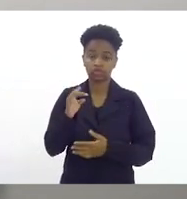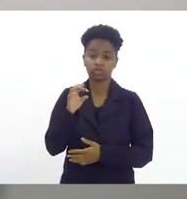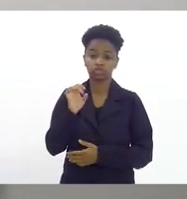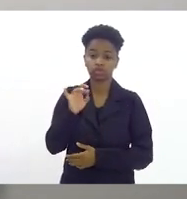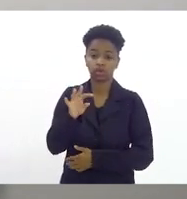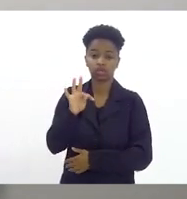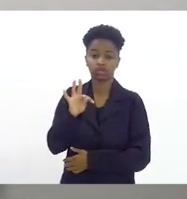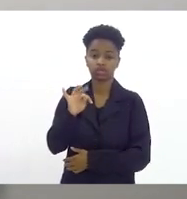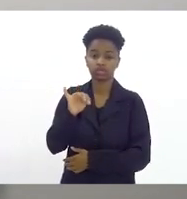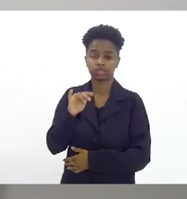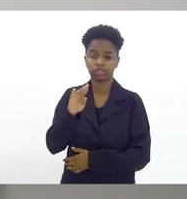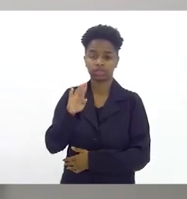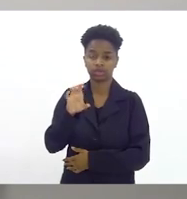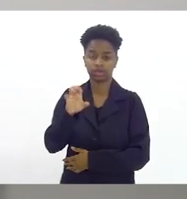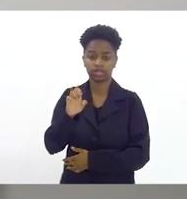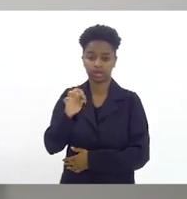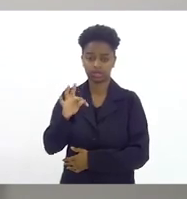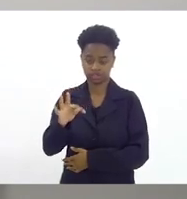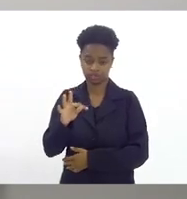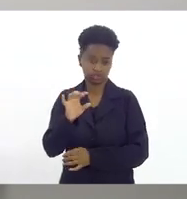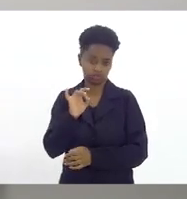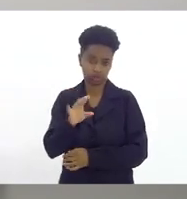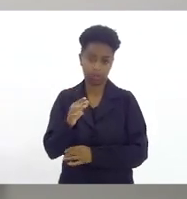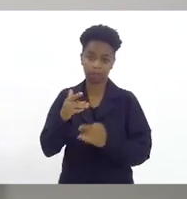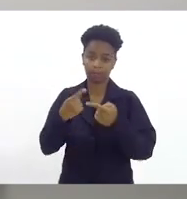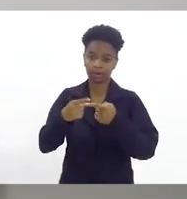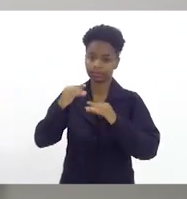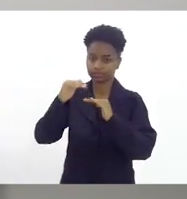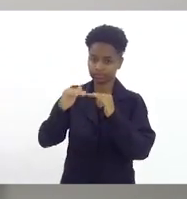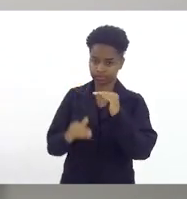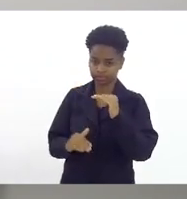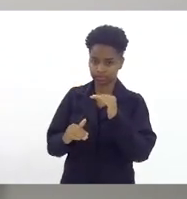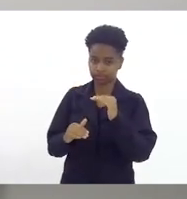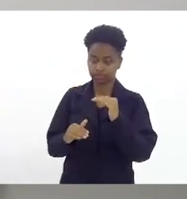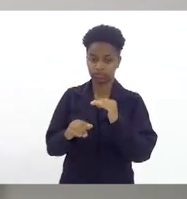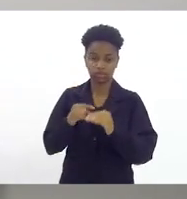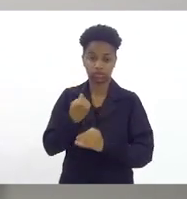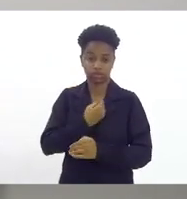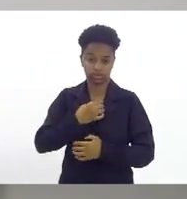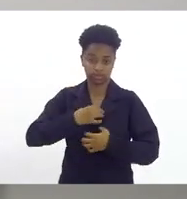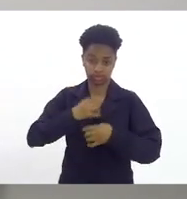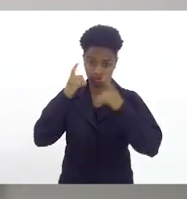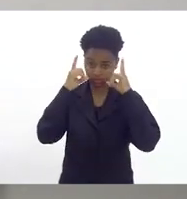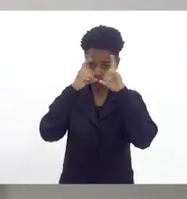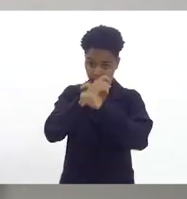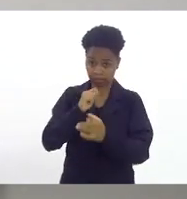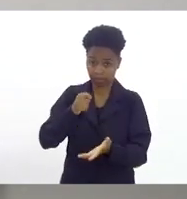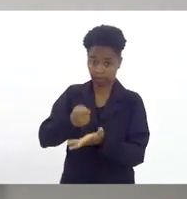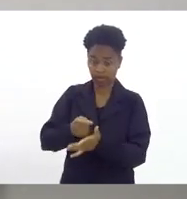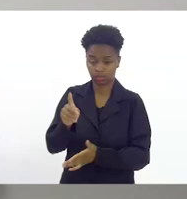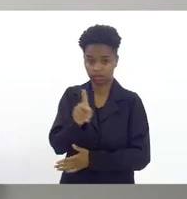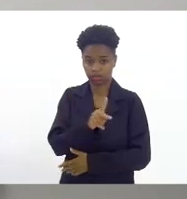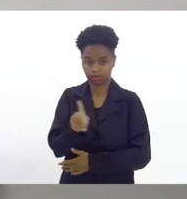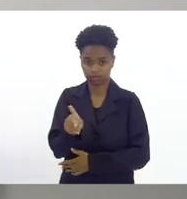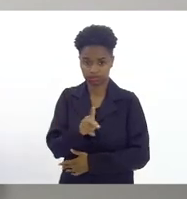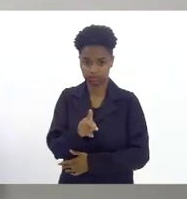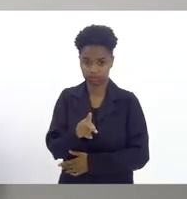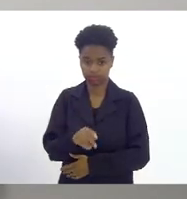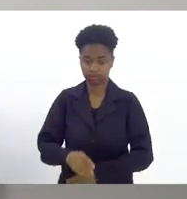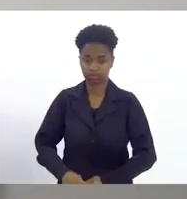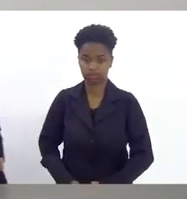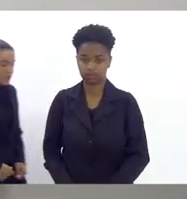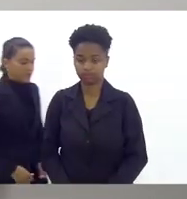médio porque eu tíquete médio baixou então nós estamos com dificuldade de pagar os professores o que que